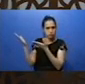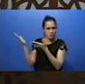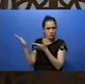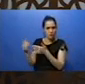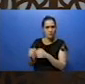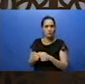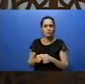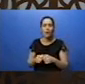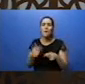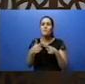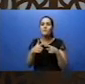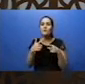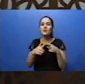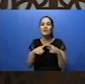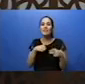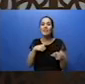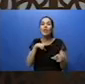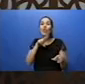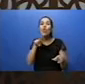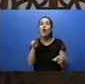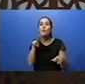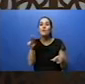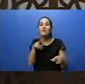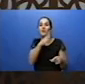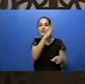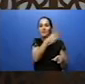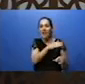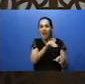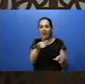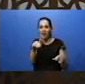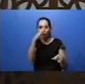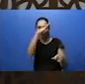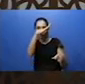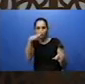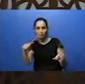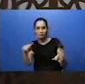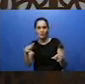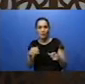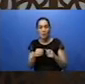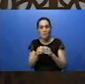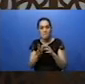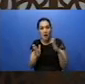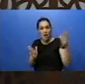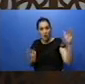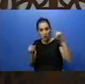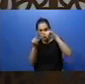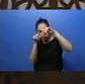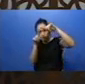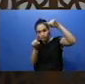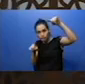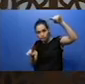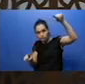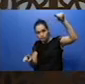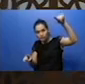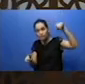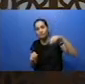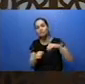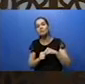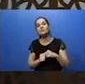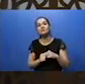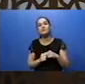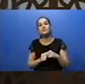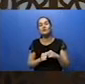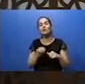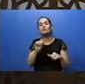por isso que seus lados têm nomes. O lado maior, que está na frente do ângulo de